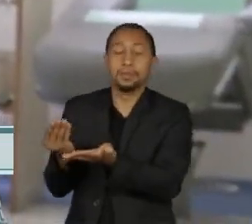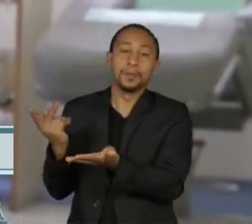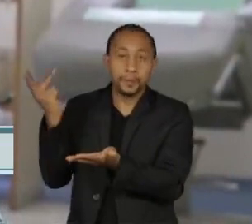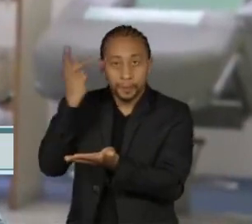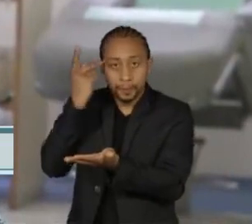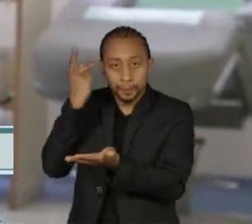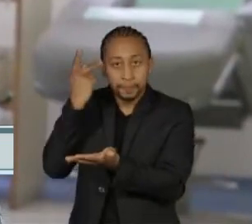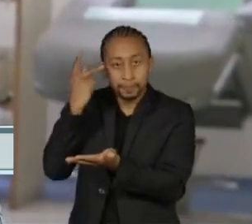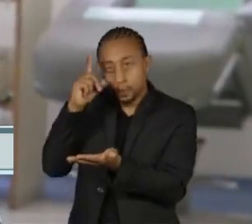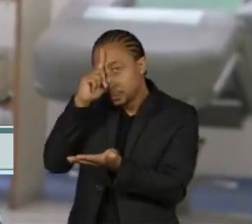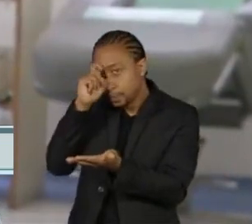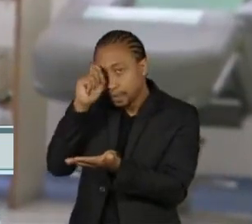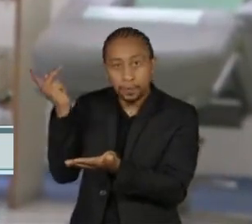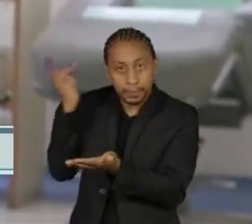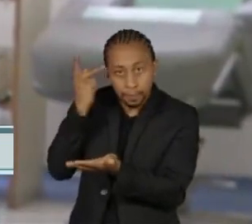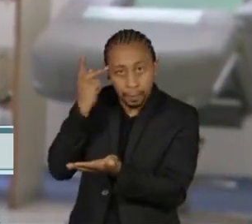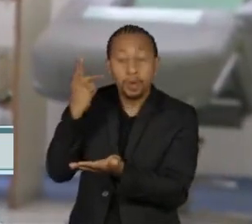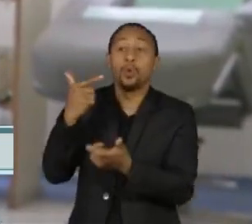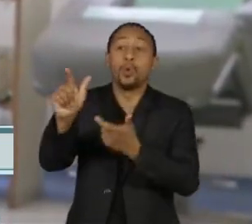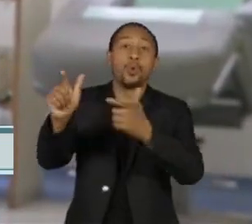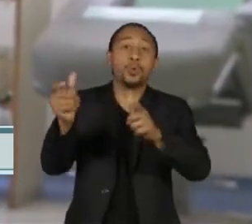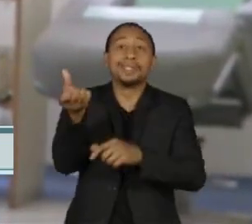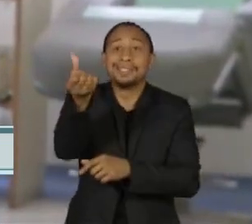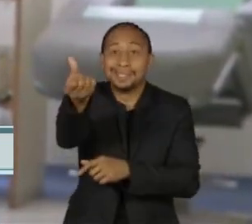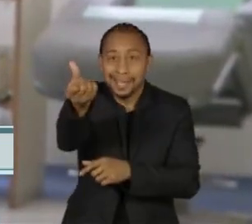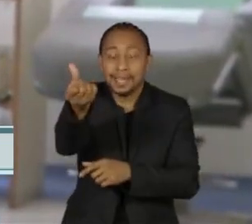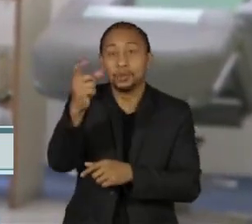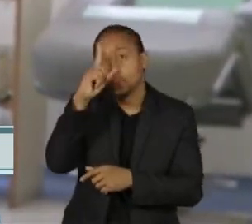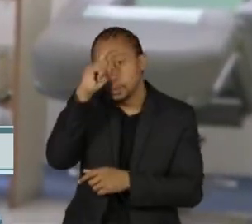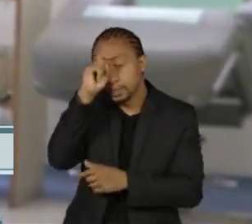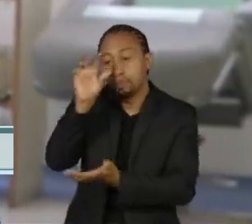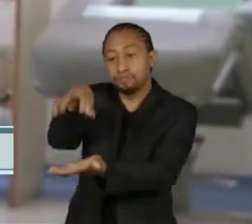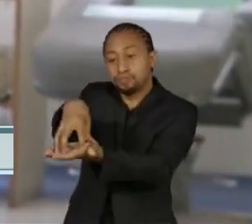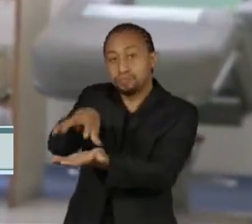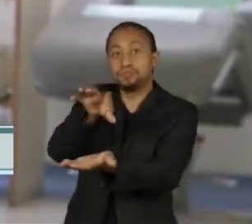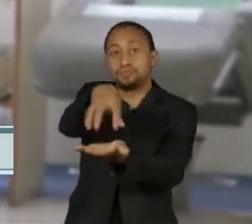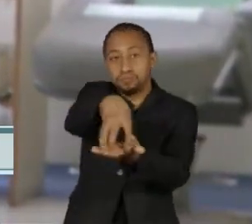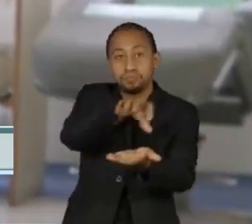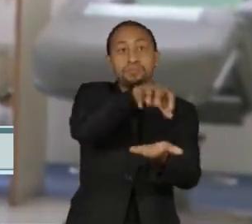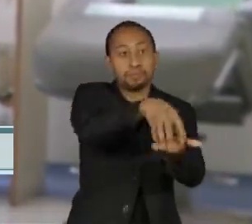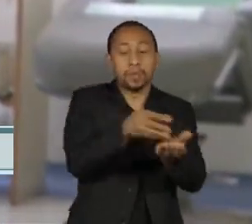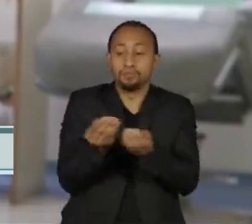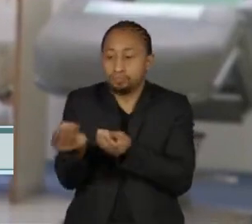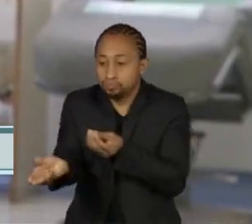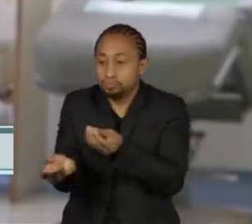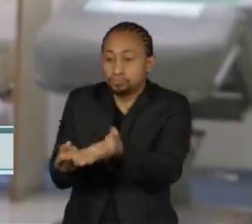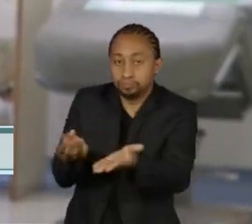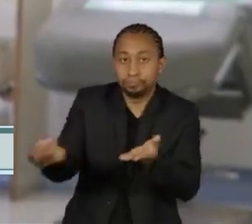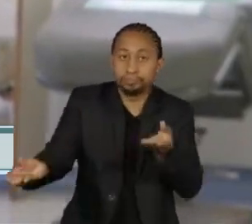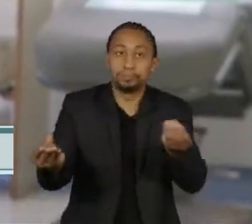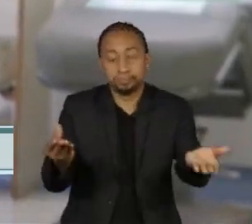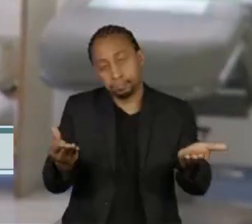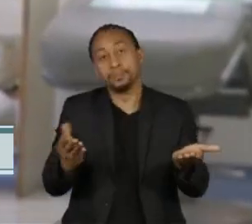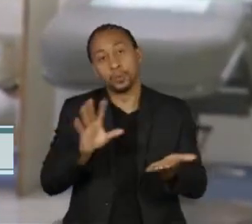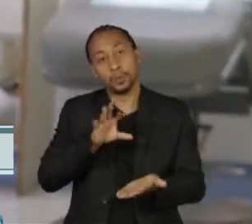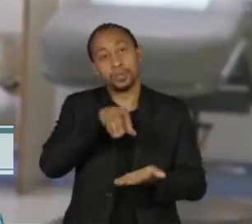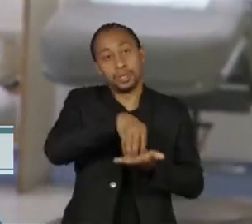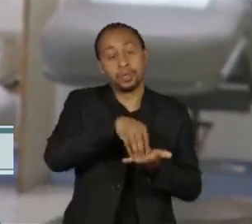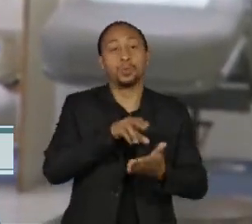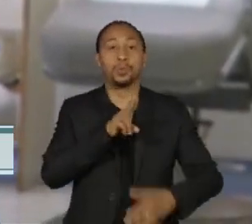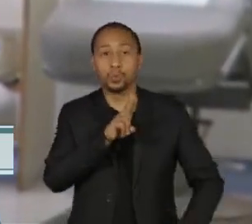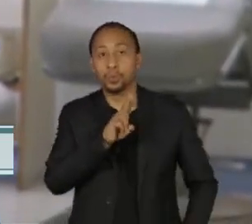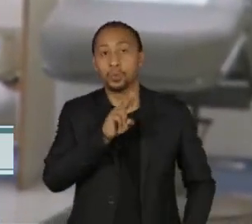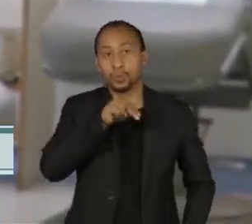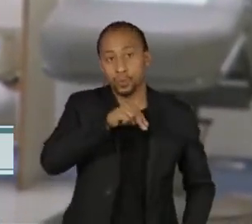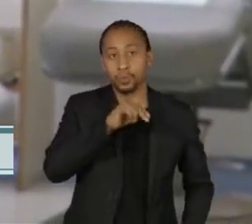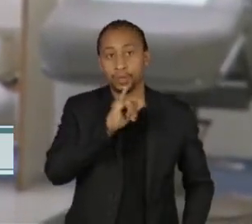hospitais. Então, a gente precisa muito de doações. O Hemocentro Unifesp precisa muito de doadores para atender toda